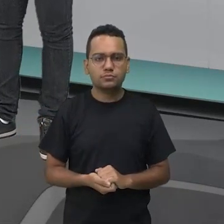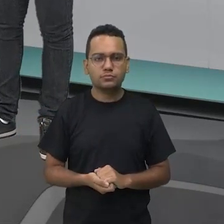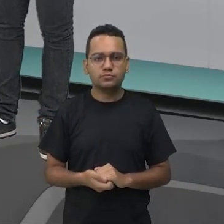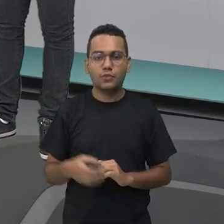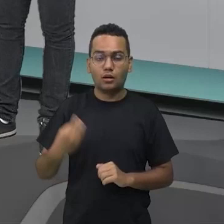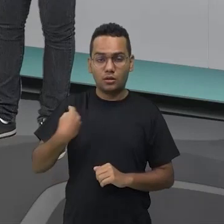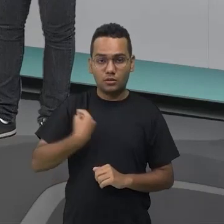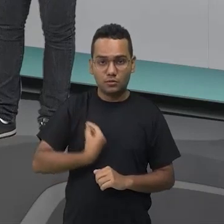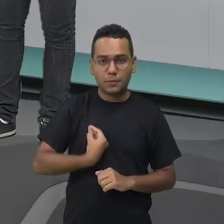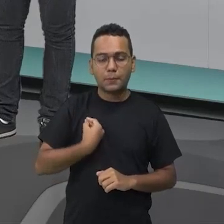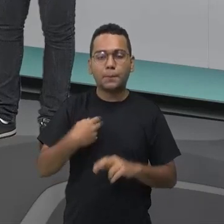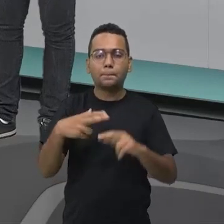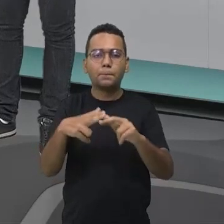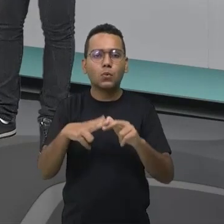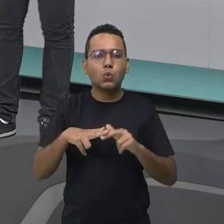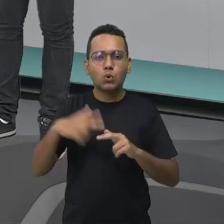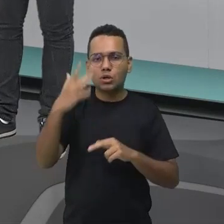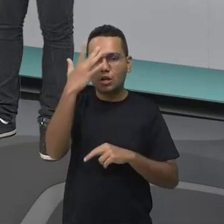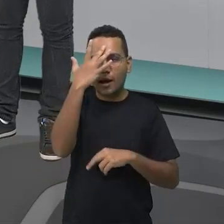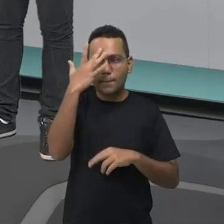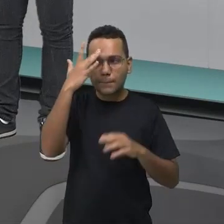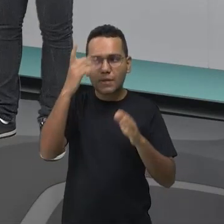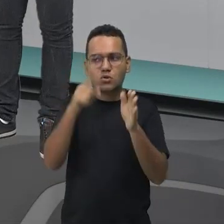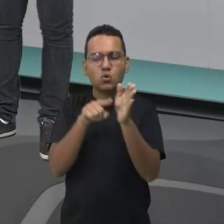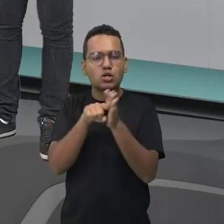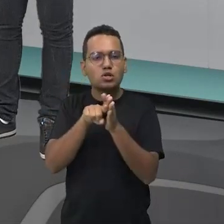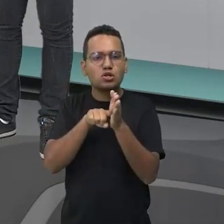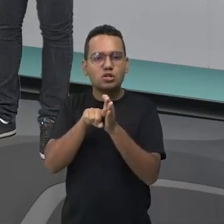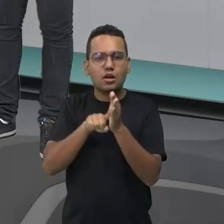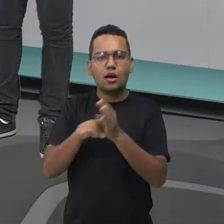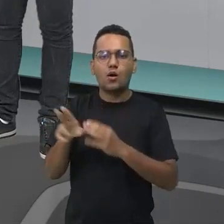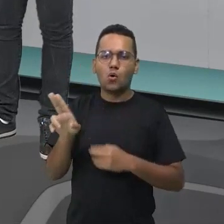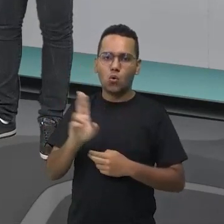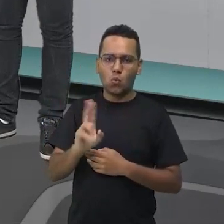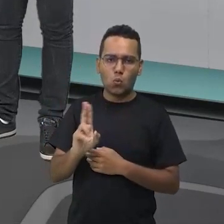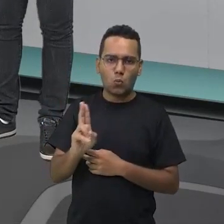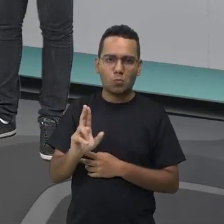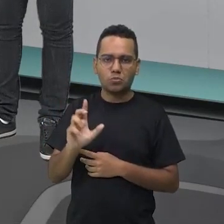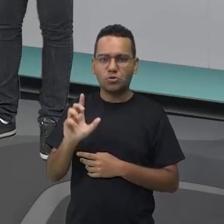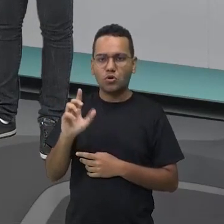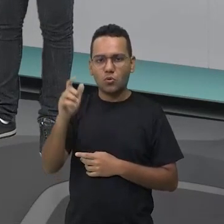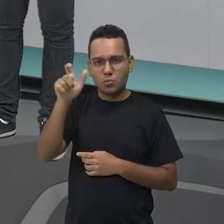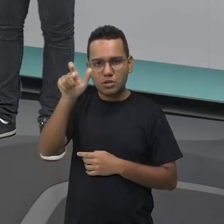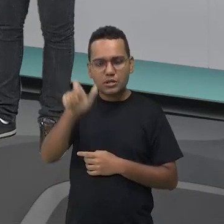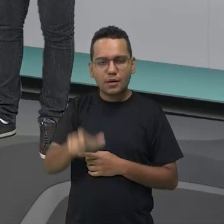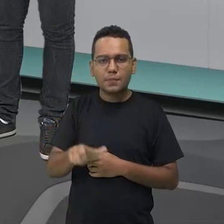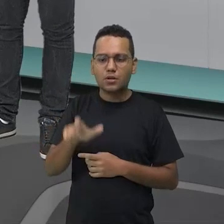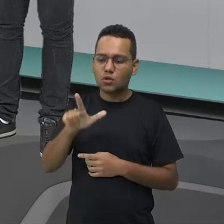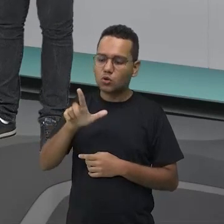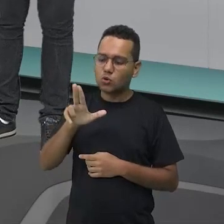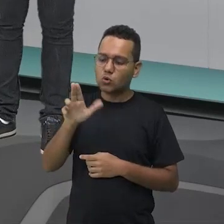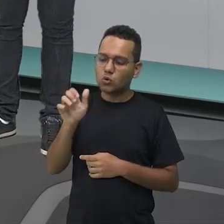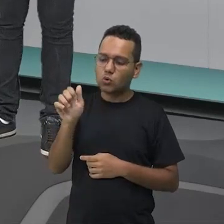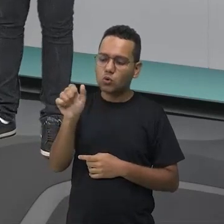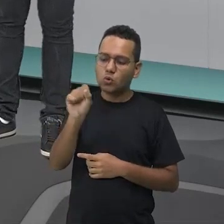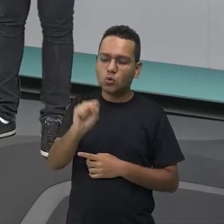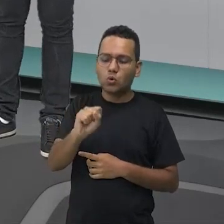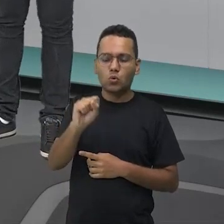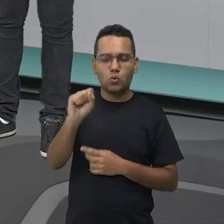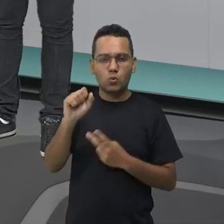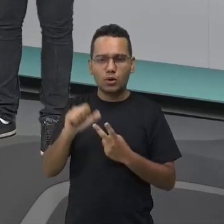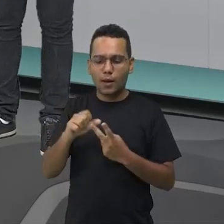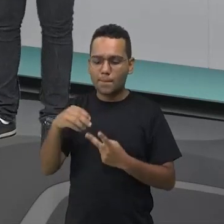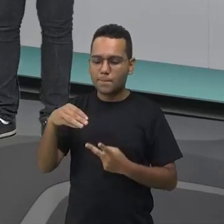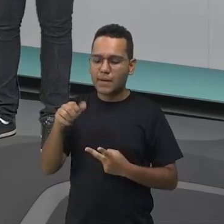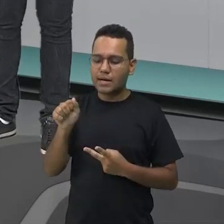a indicação da pessoa que escreveu o texto, olha só, o nome dessa pessoa, Lucas Mascarenha de